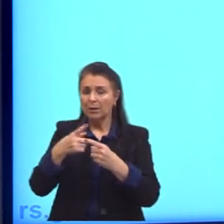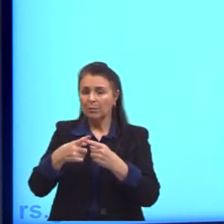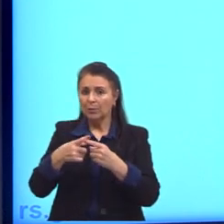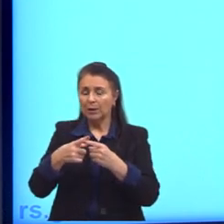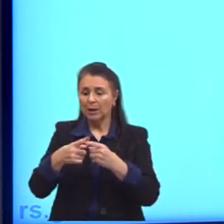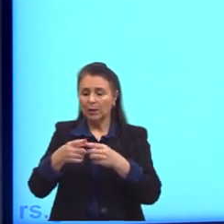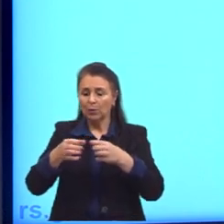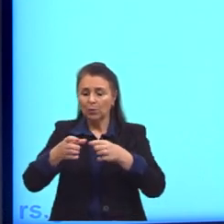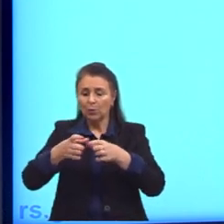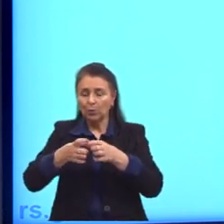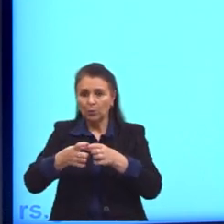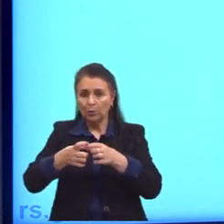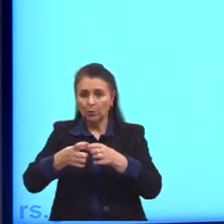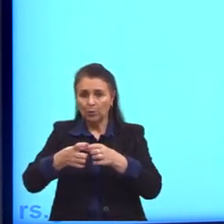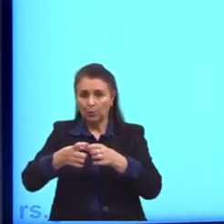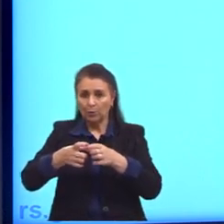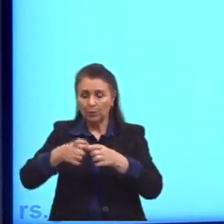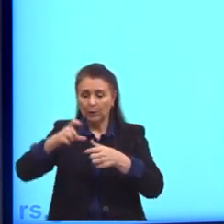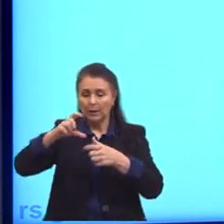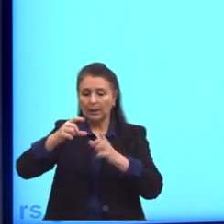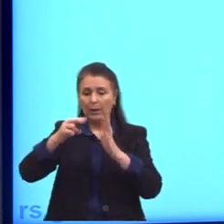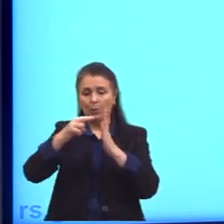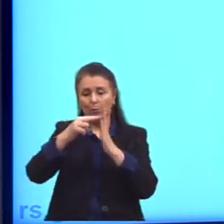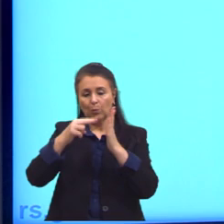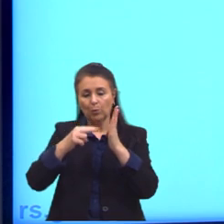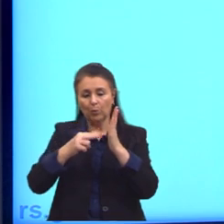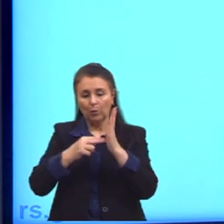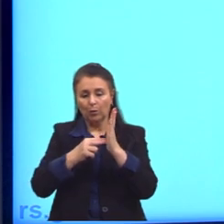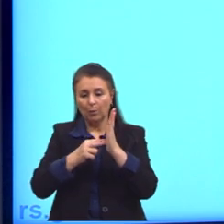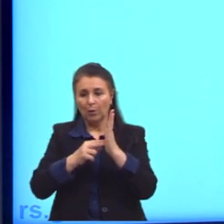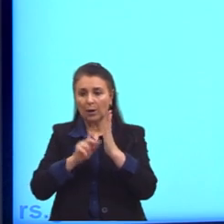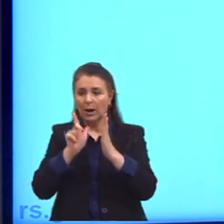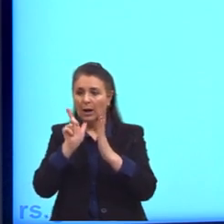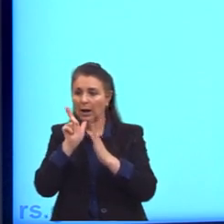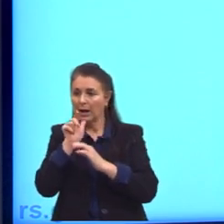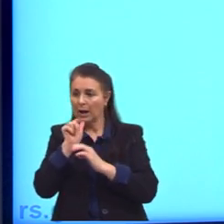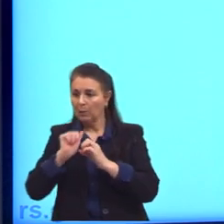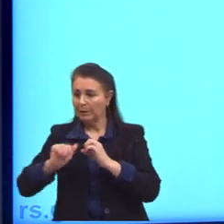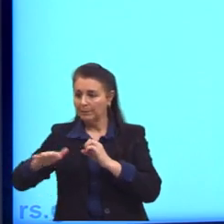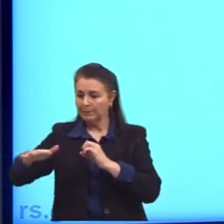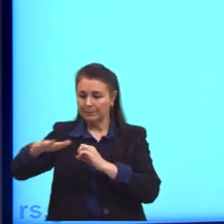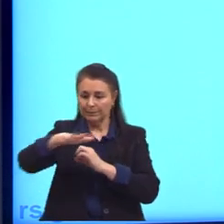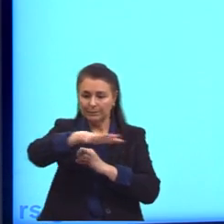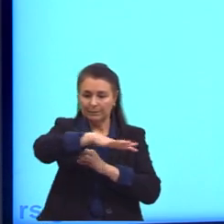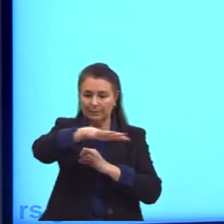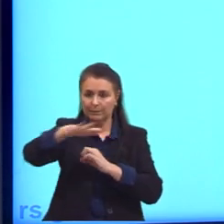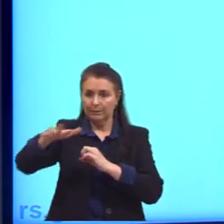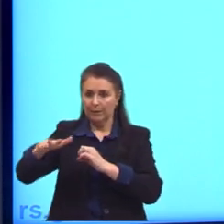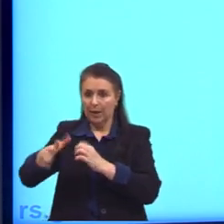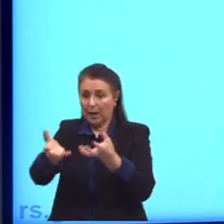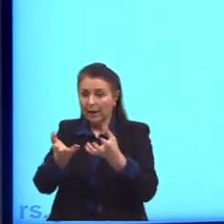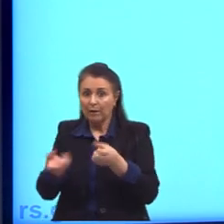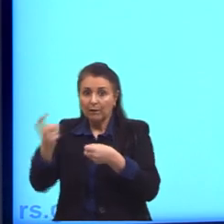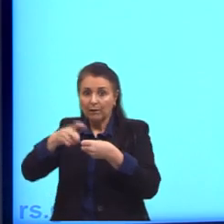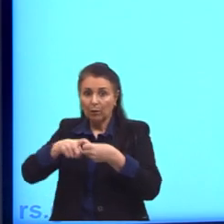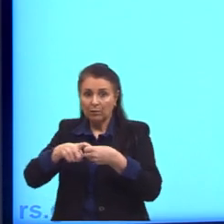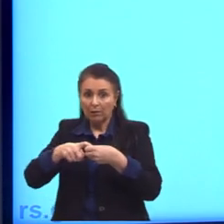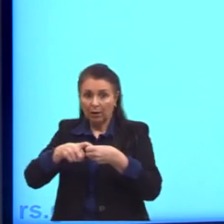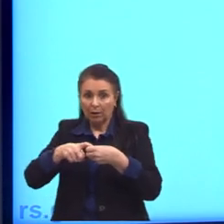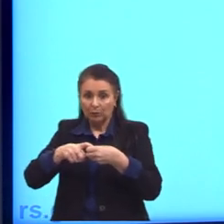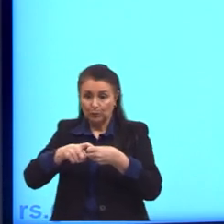colocou esse Cuba aqui dentro e a água que tá ao redor dele quer voltar a ocupar o seu lugar original